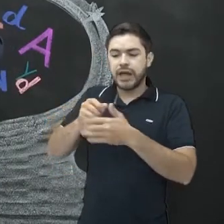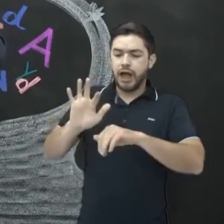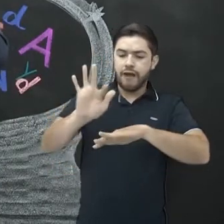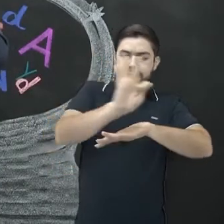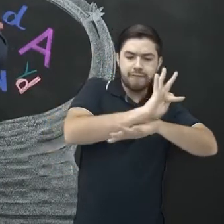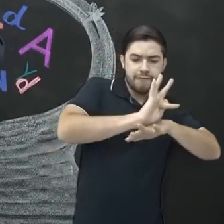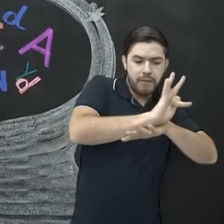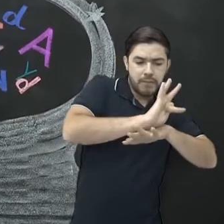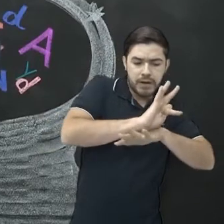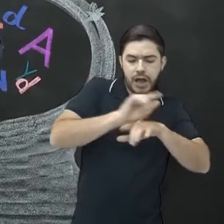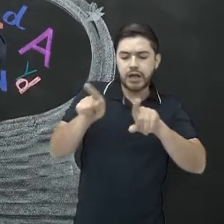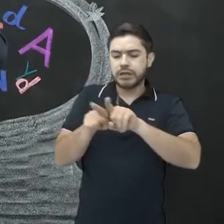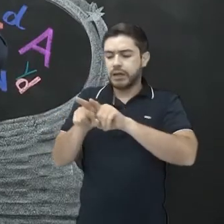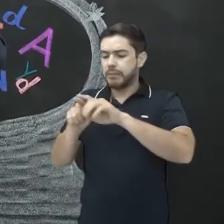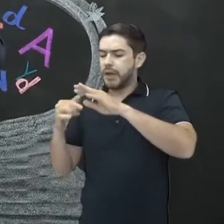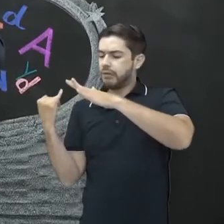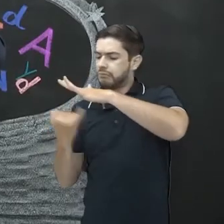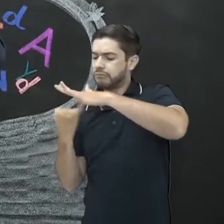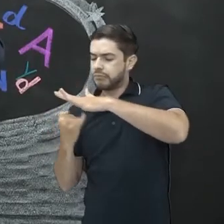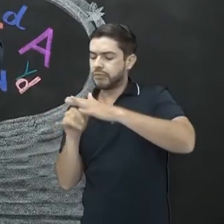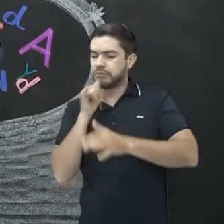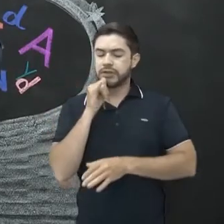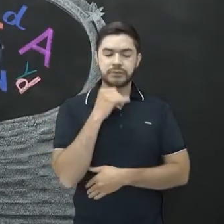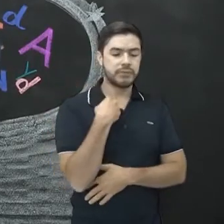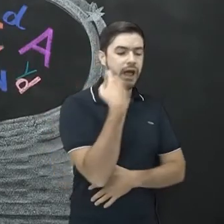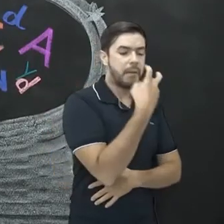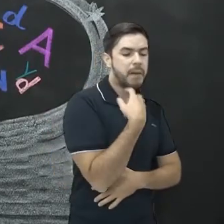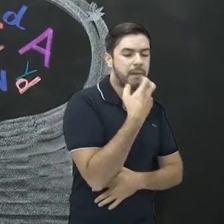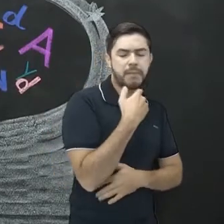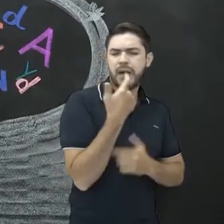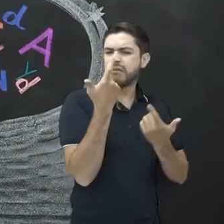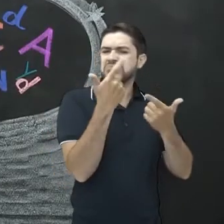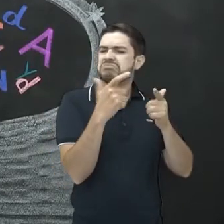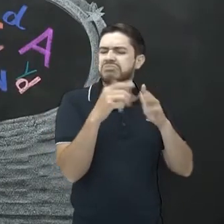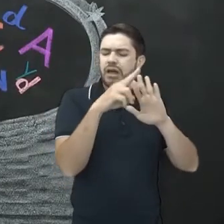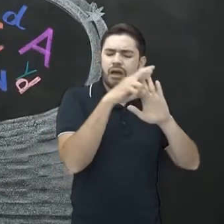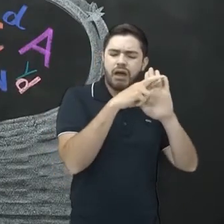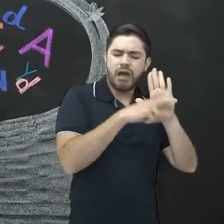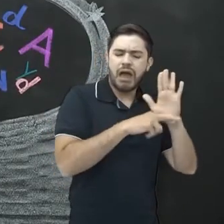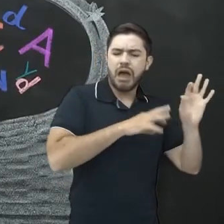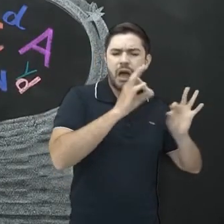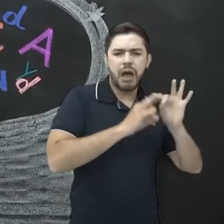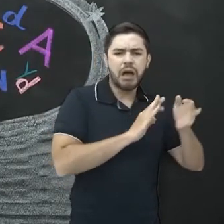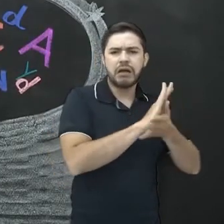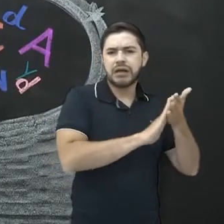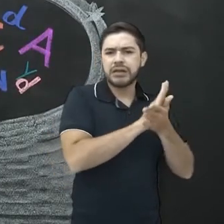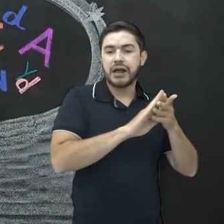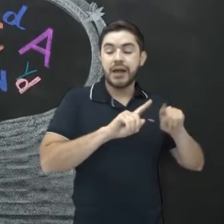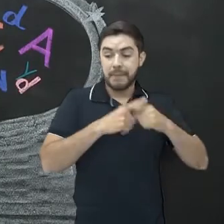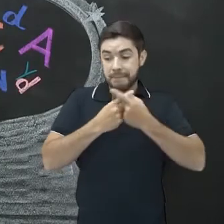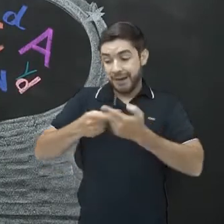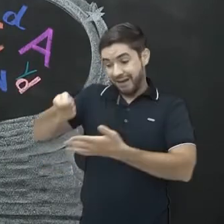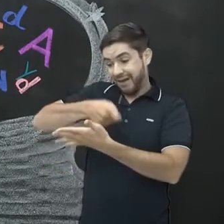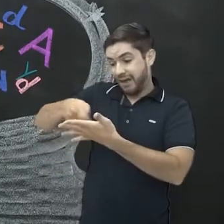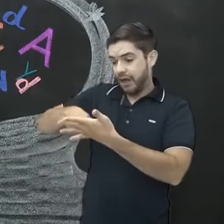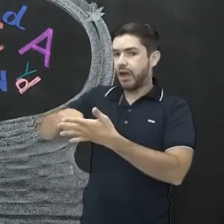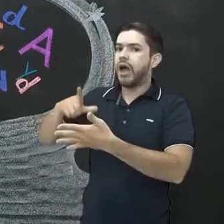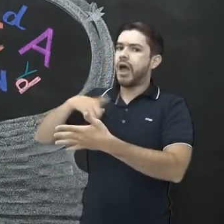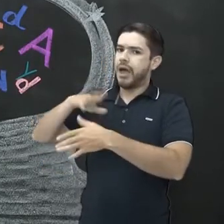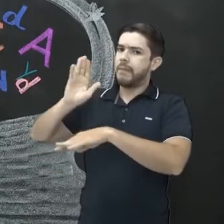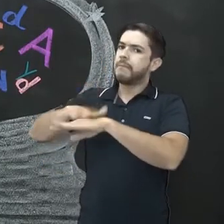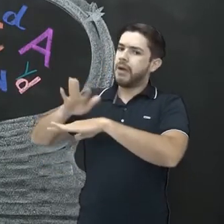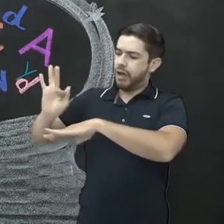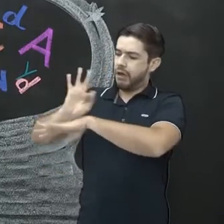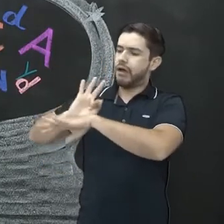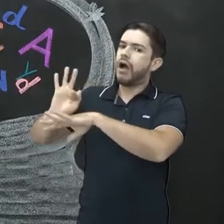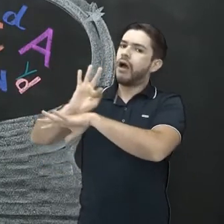informalidade, ou seja, a fala é um discurso mais sem grandes regras, sem grandes organizações, e a escrita é um sistema mais organizado. como